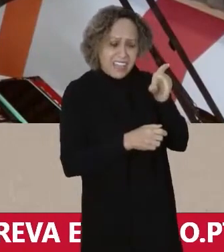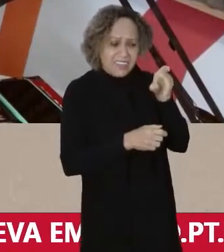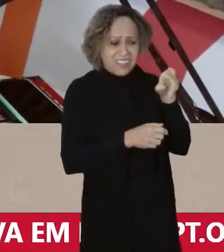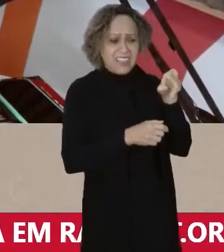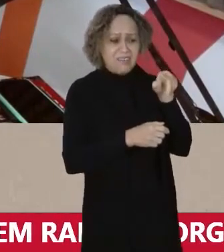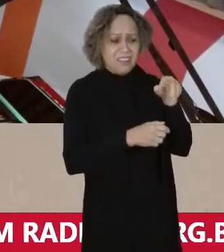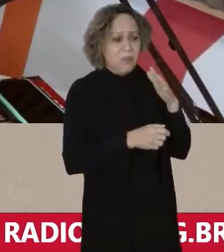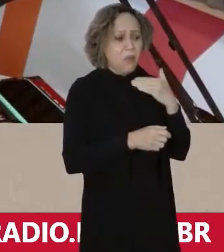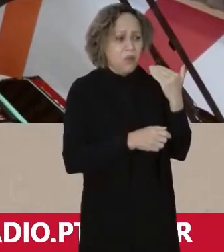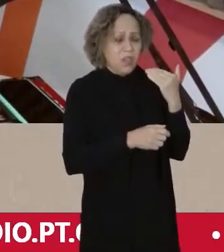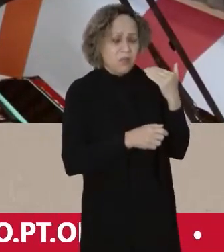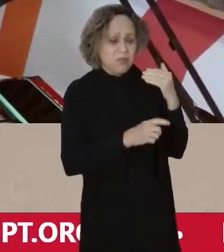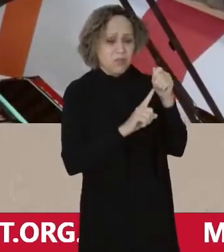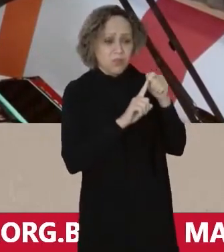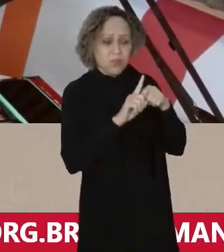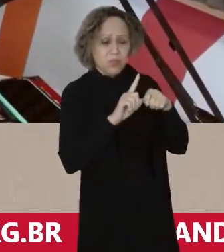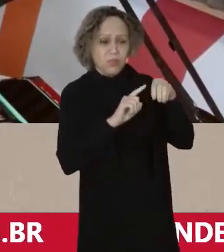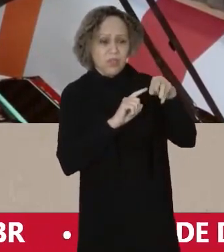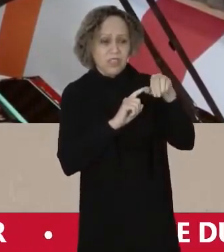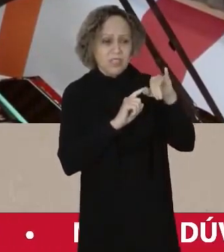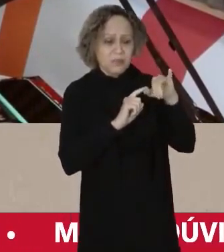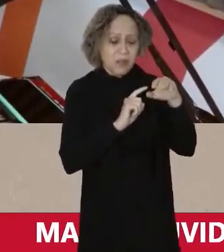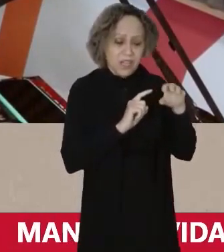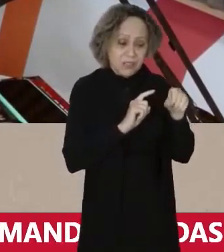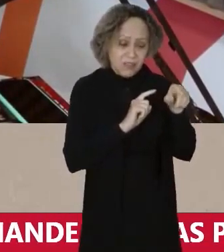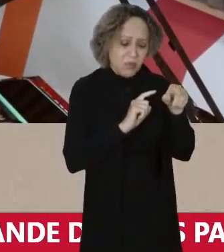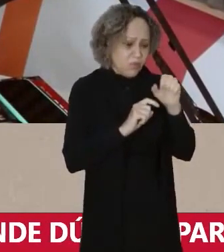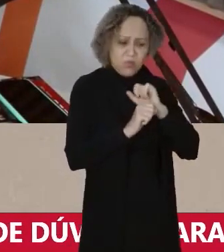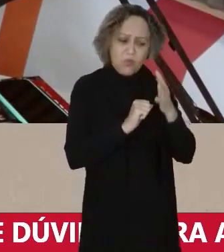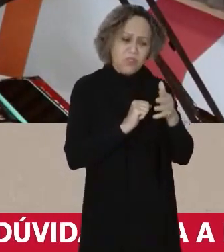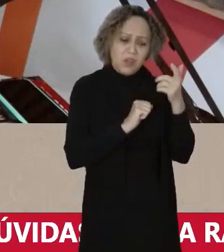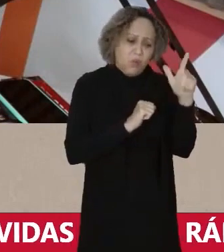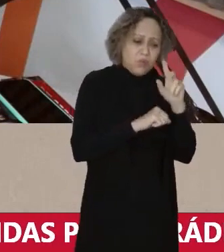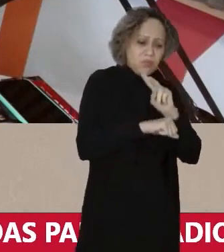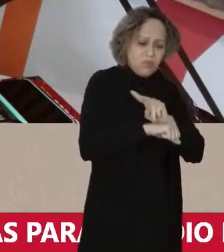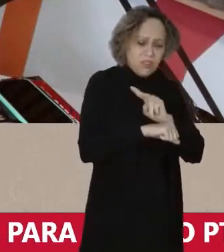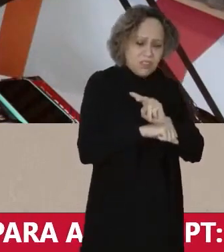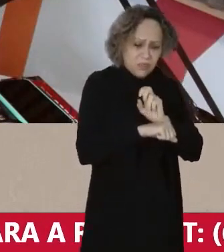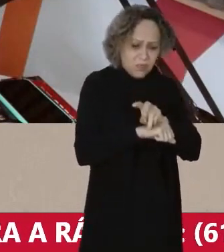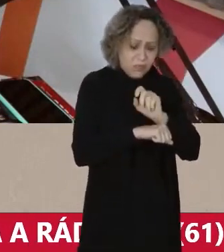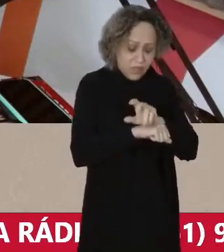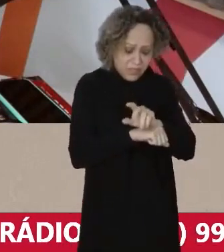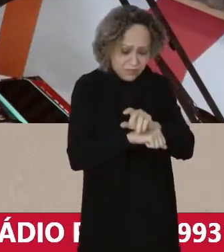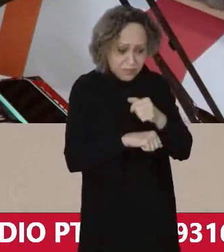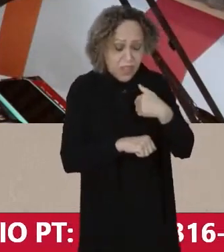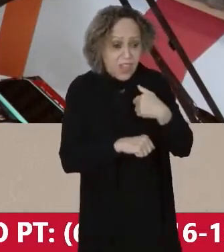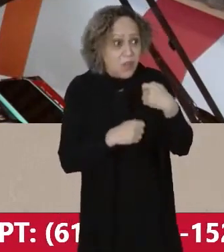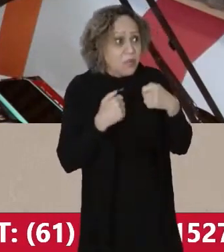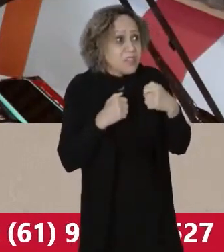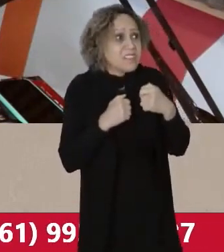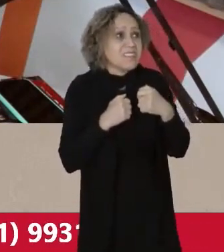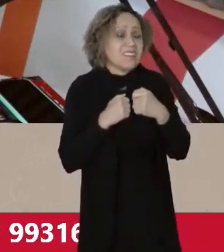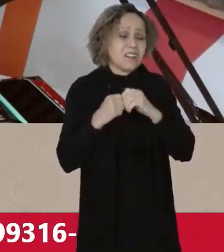de Covid, foi um outro vírus, e eu precisava amenizar a minha dor. E eu descobri,